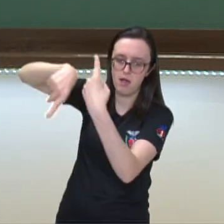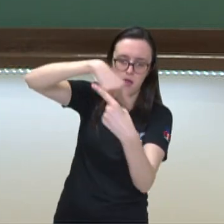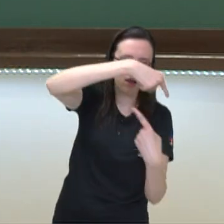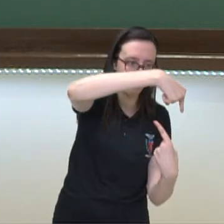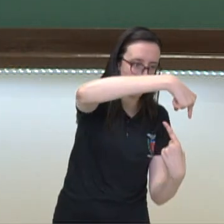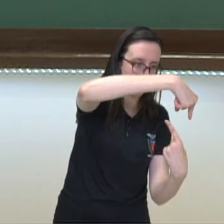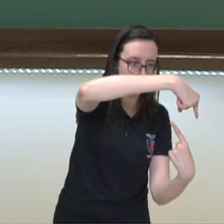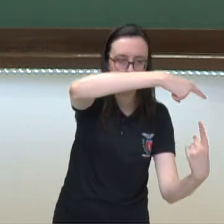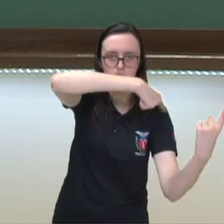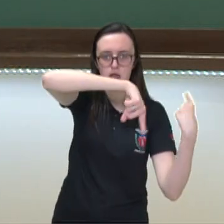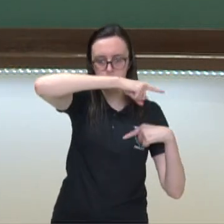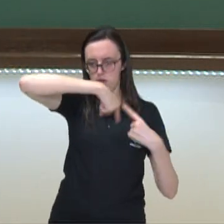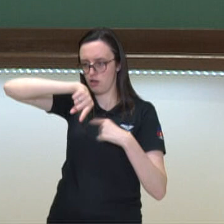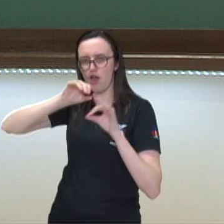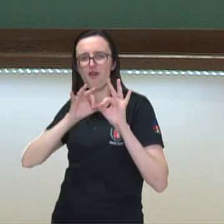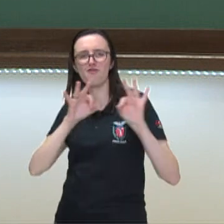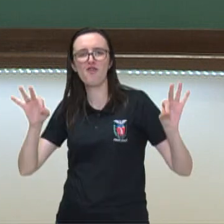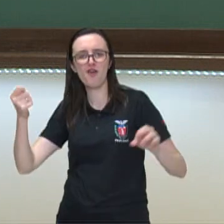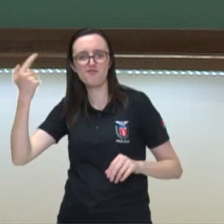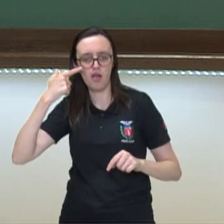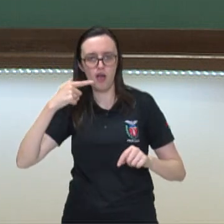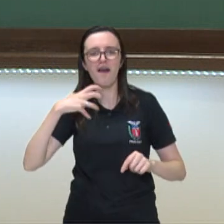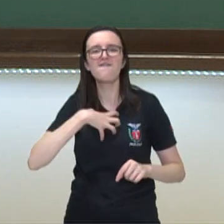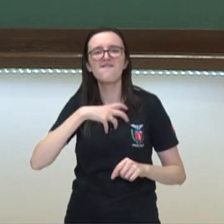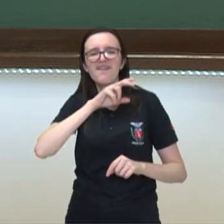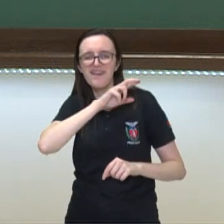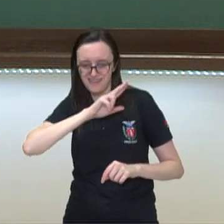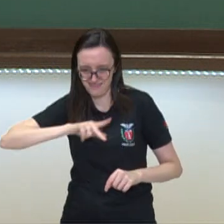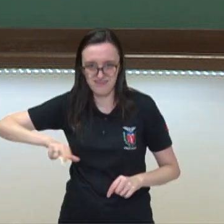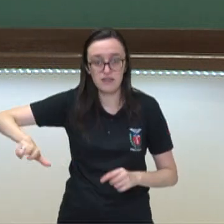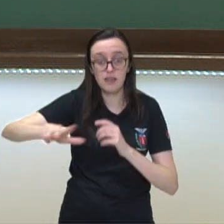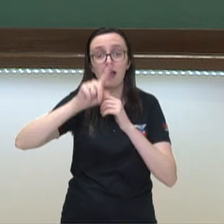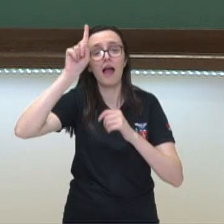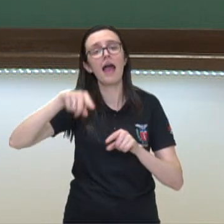afélio e periélio, também ditam as